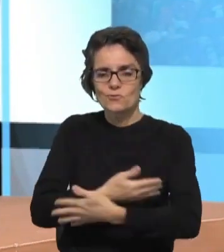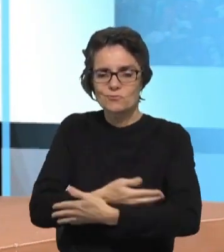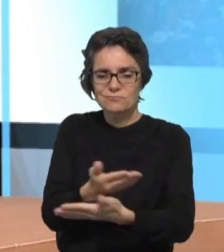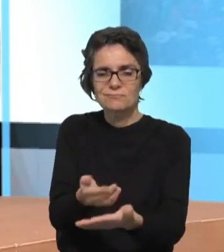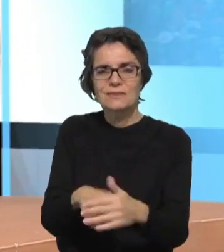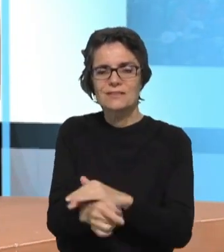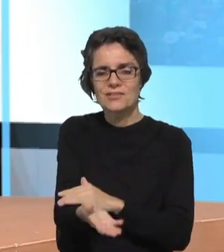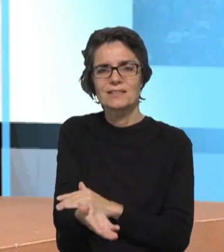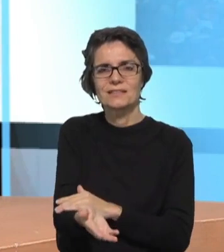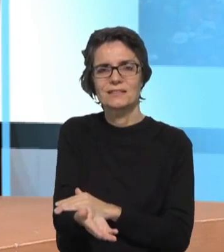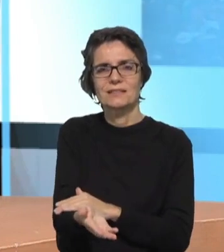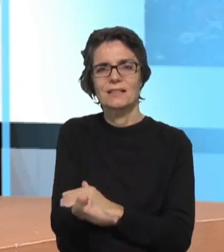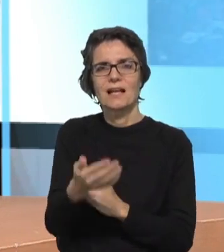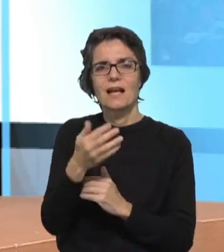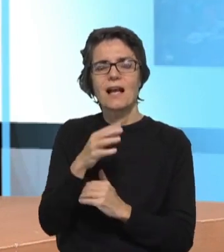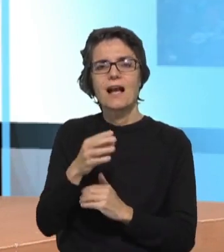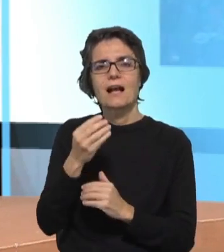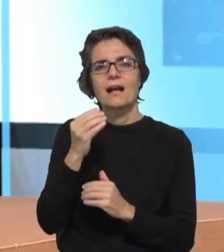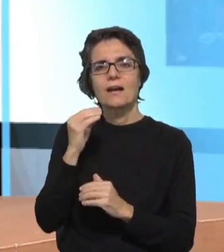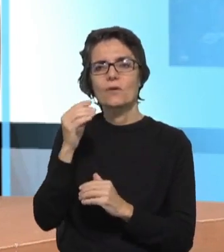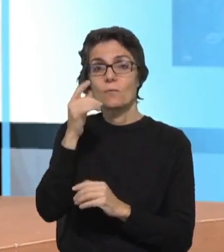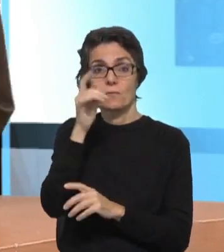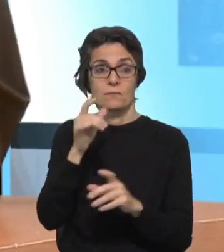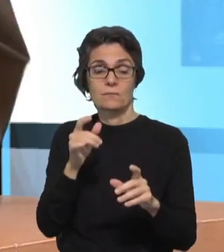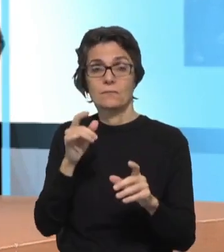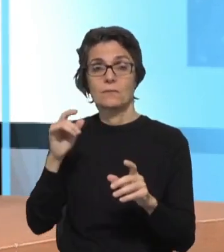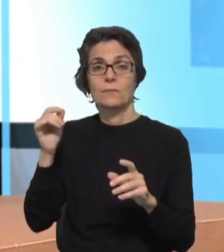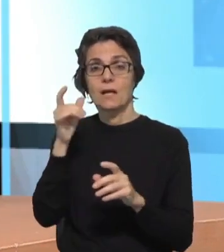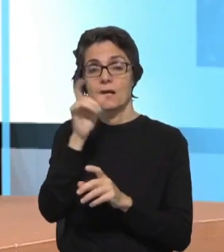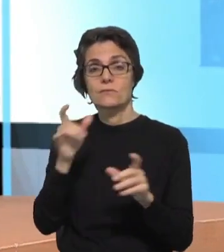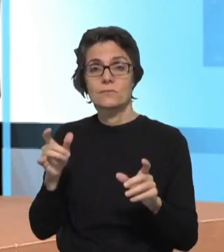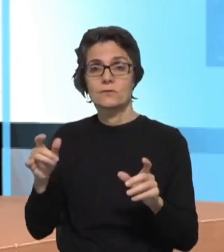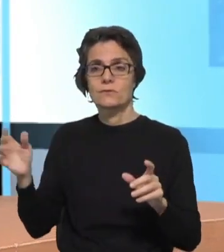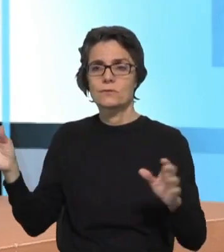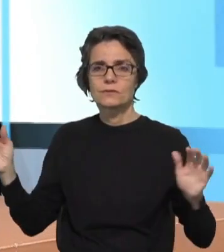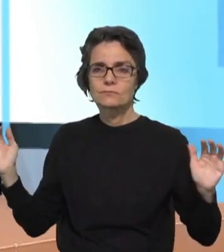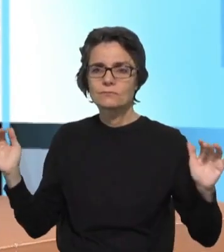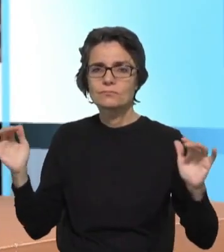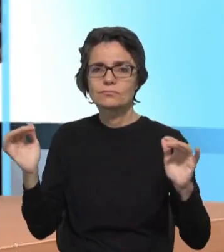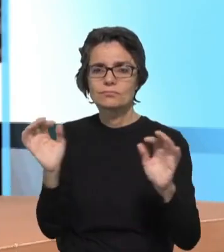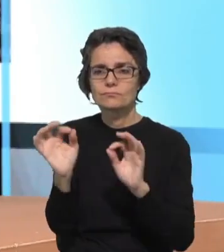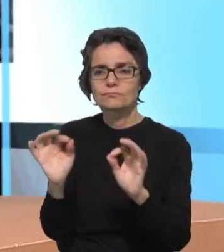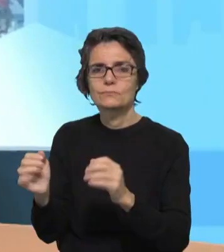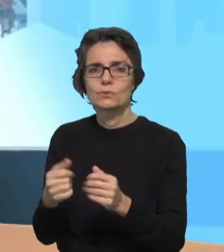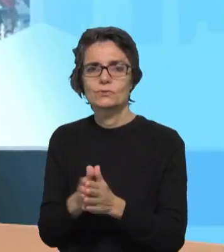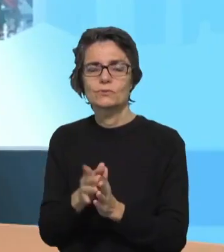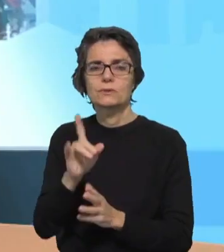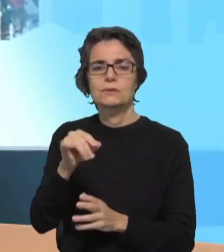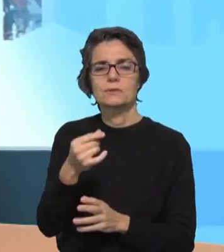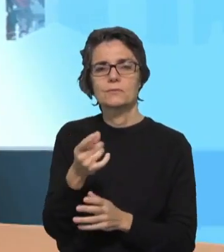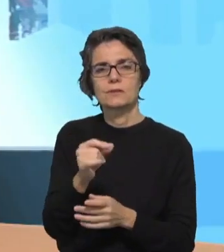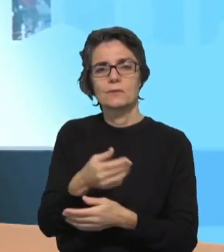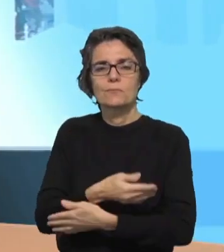como ele convoca para se fazer o presépio, como vêm os frades durante a noite, como trazem as populações, e depois o menino, que lhe mexe na barba depois